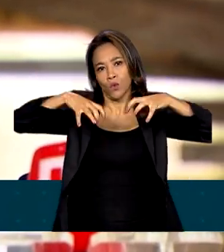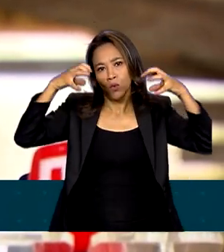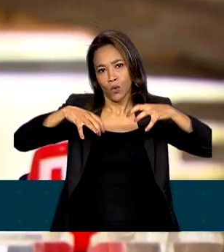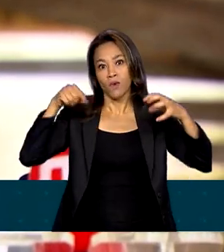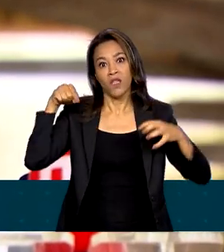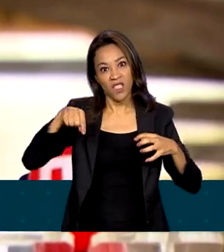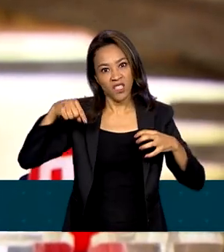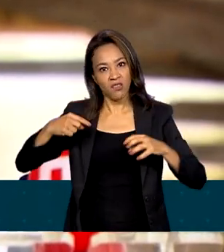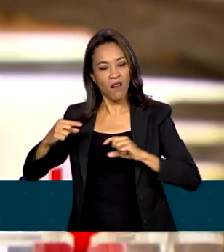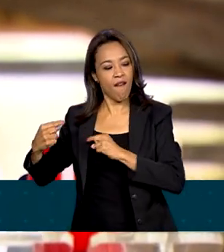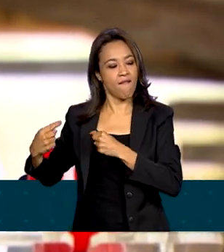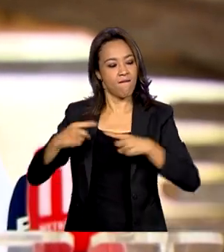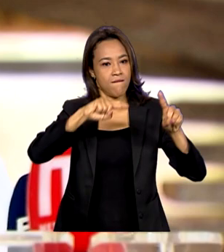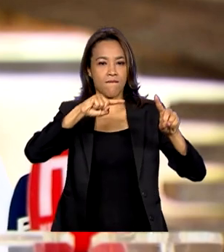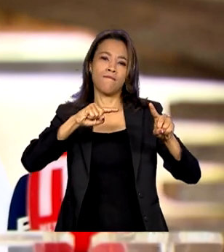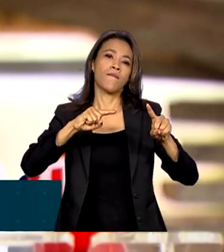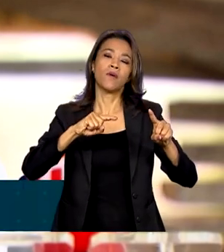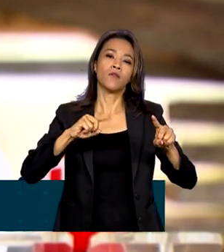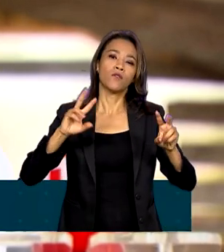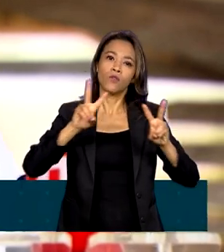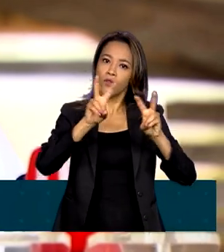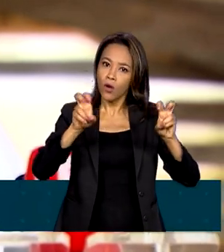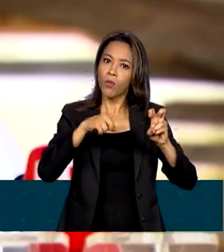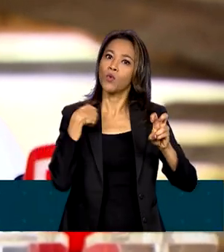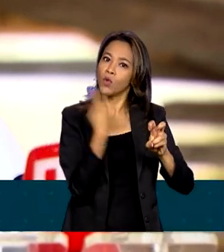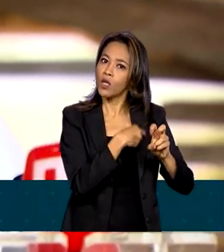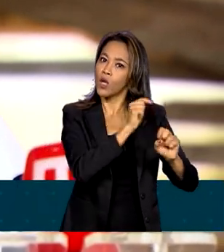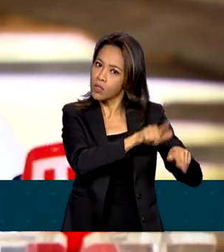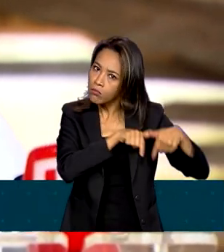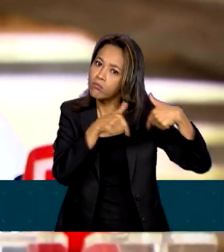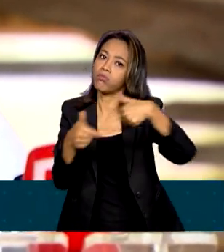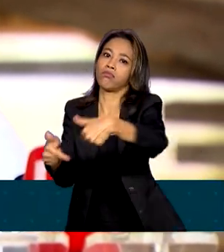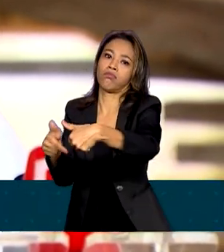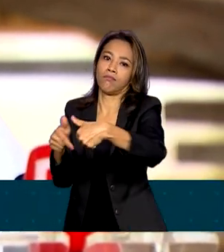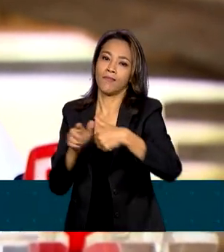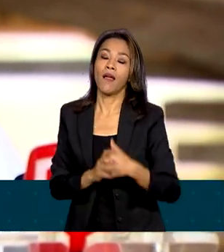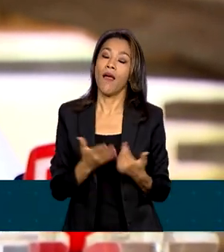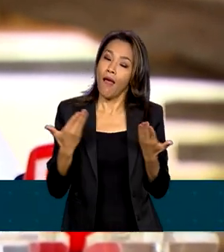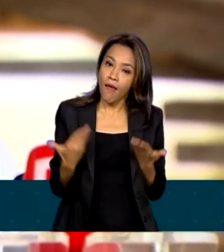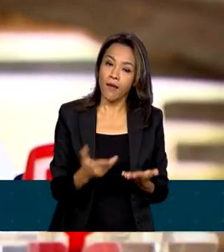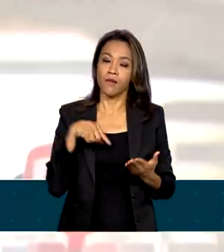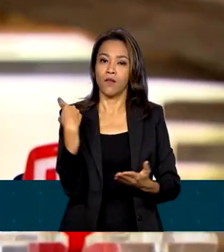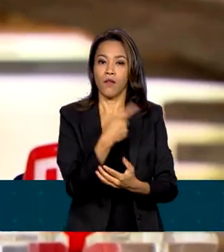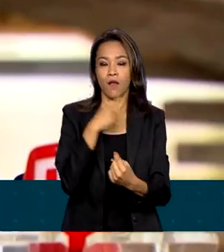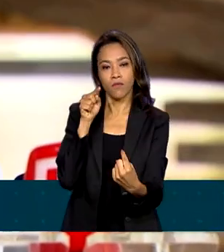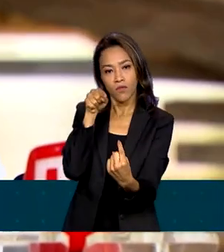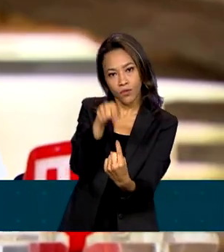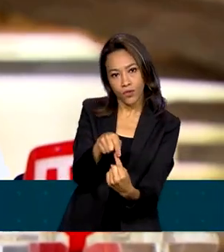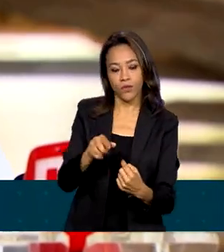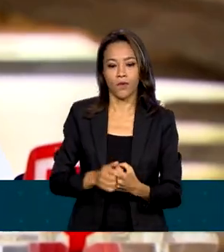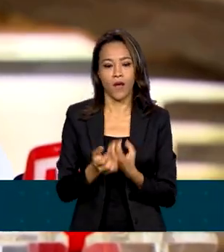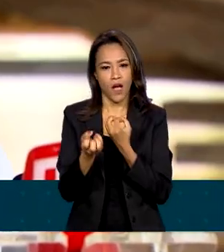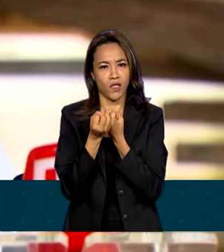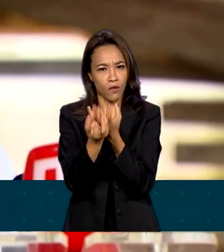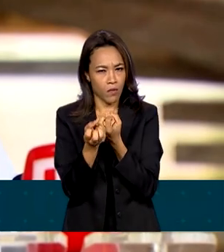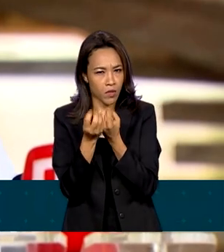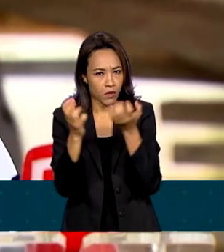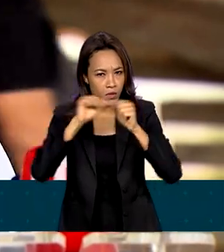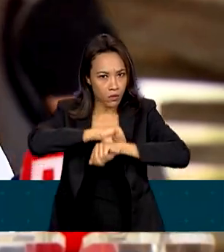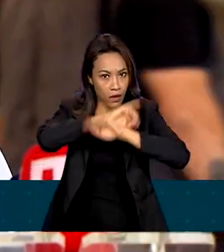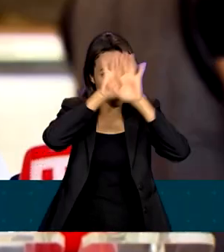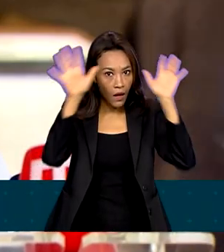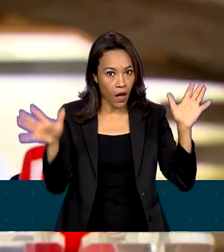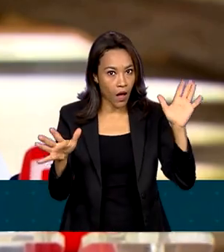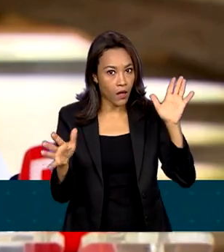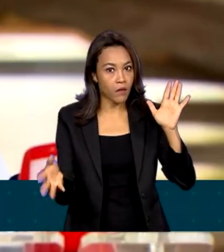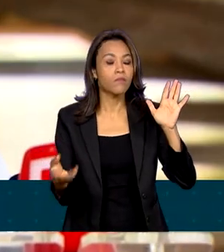sendo tomadas na ponta. E vamos continuar trabalhando. Esse é o nosso objetivo. Os dados são transparentes,